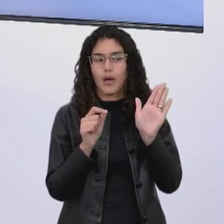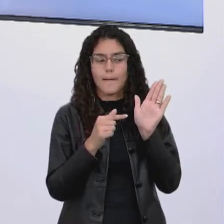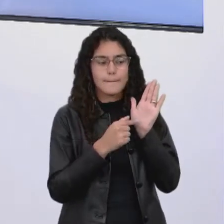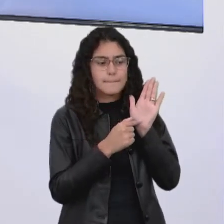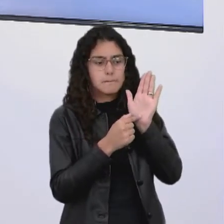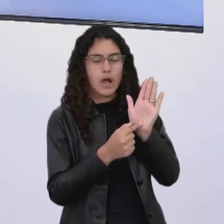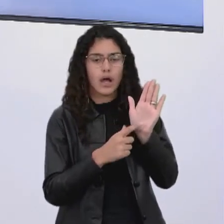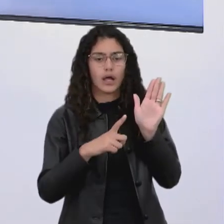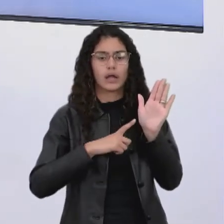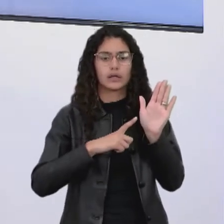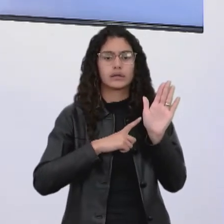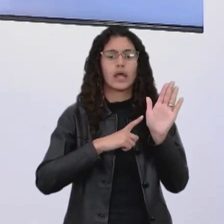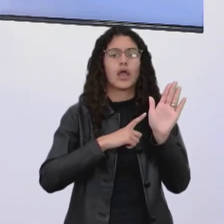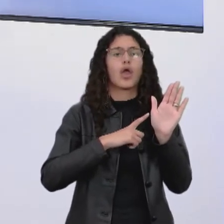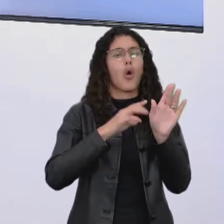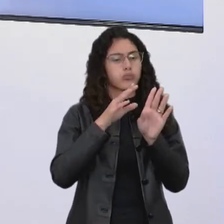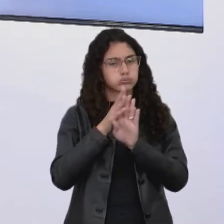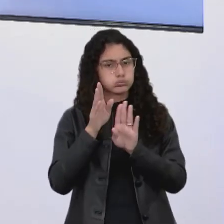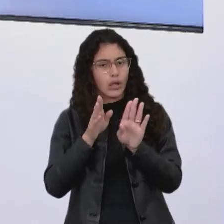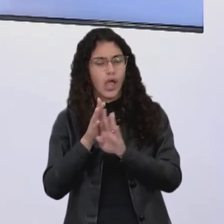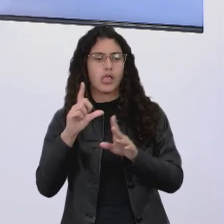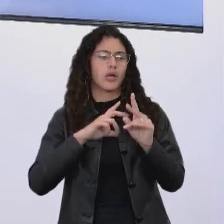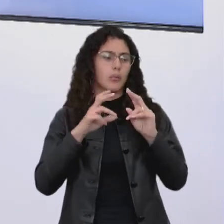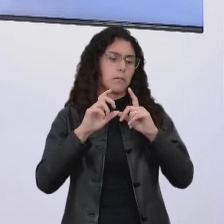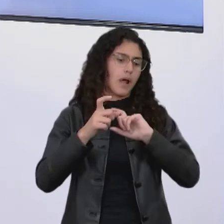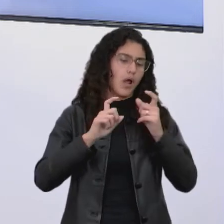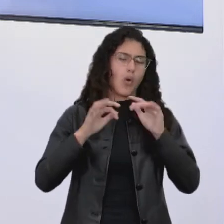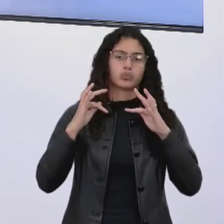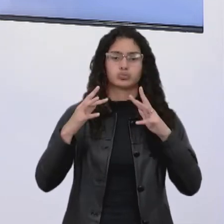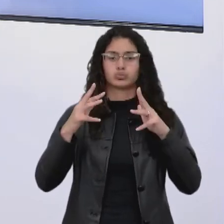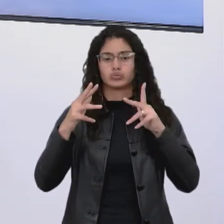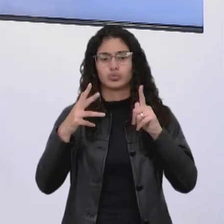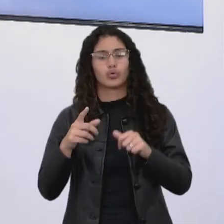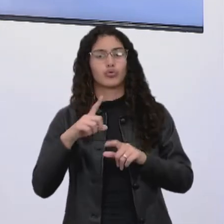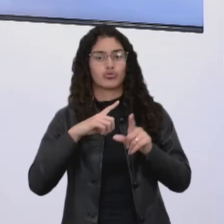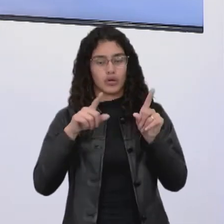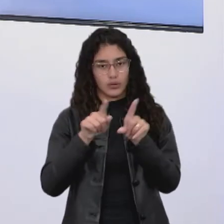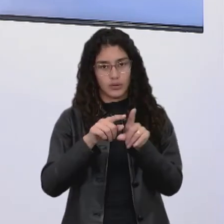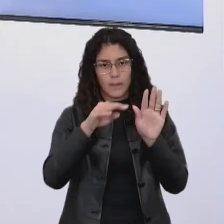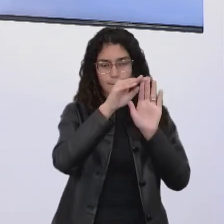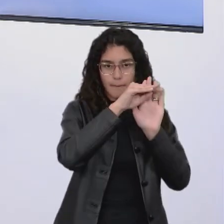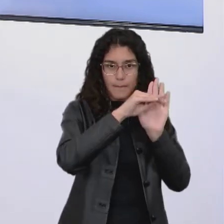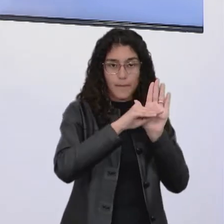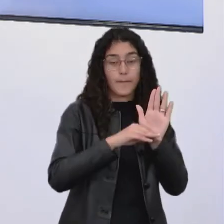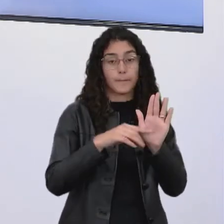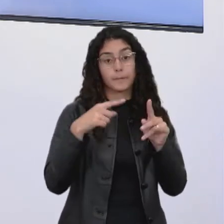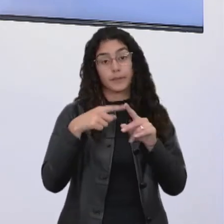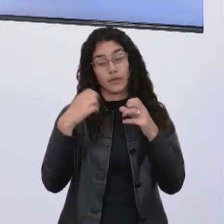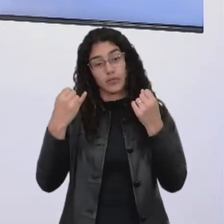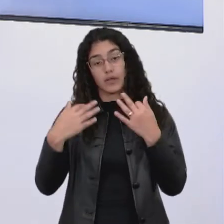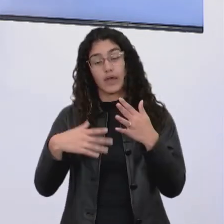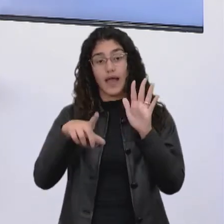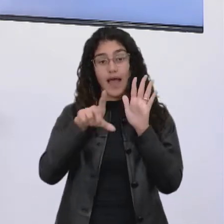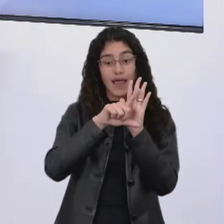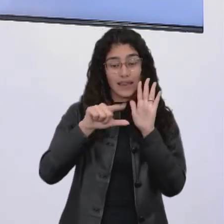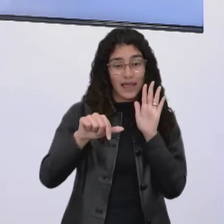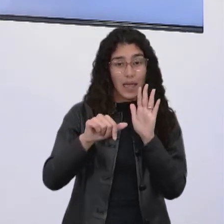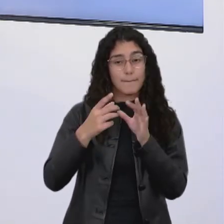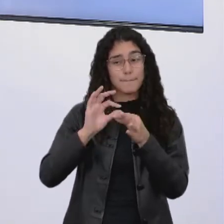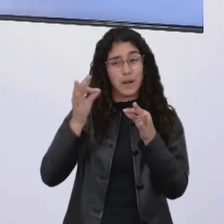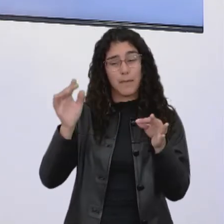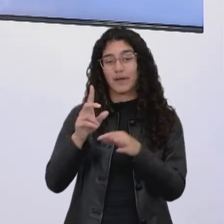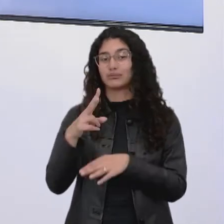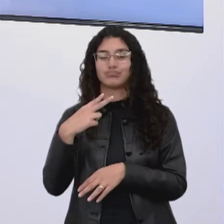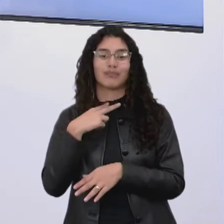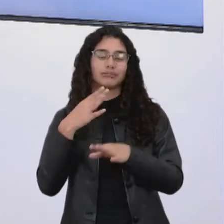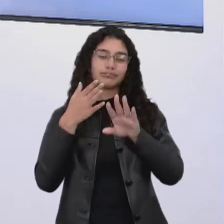na verdade, existem conselhos e tal, existe todo um aparato jurídico. Por isso que eu falei, a lei é muito mais extensa, mas a gente